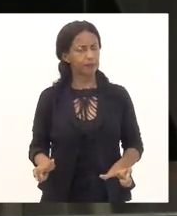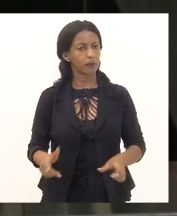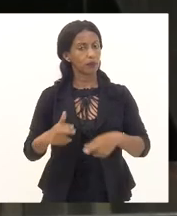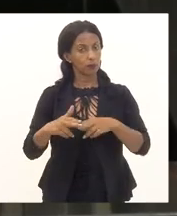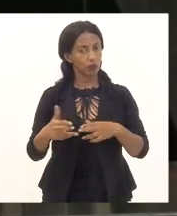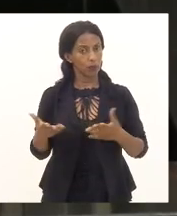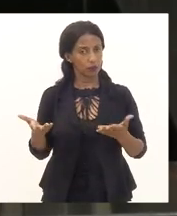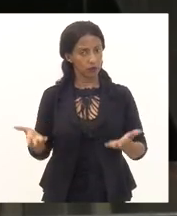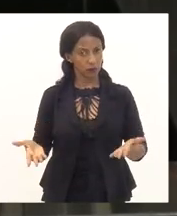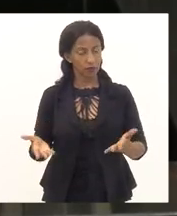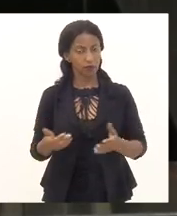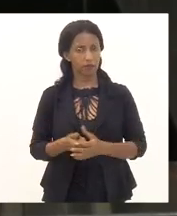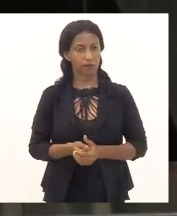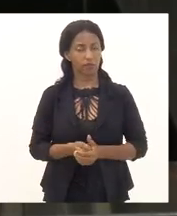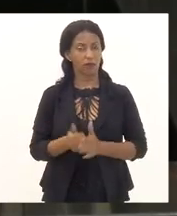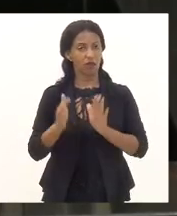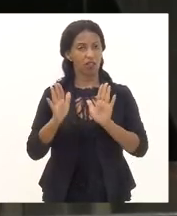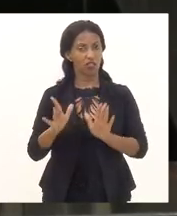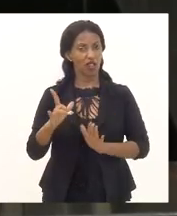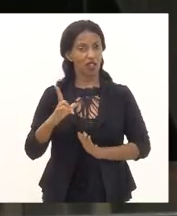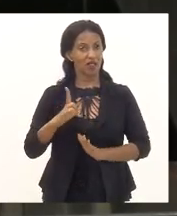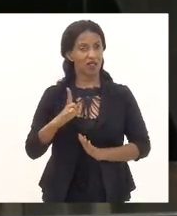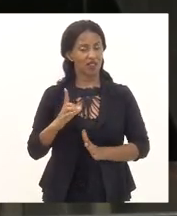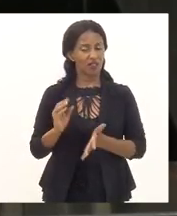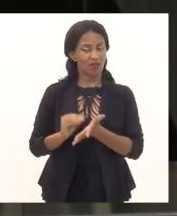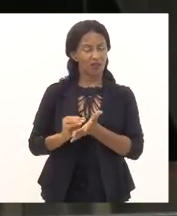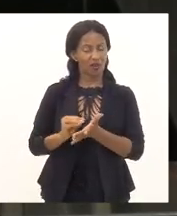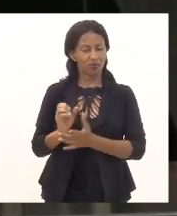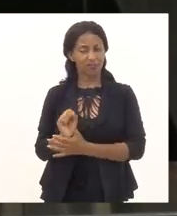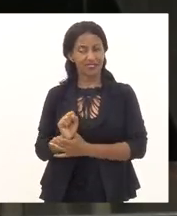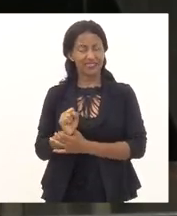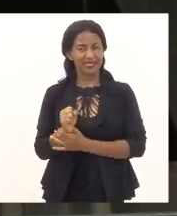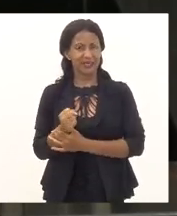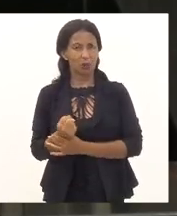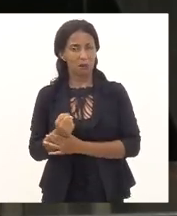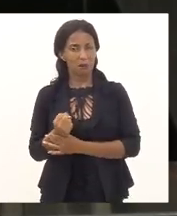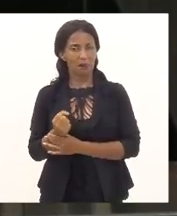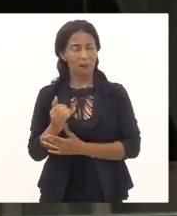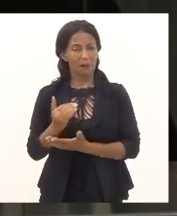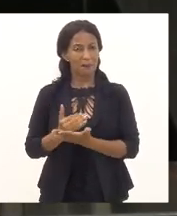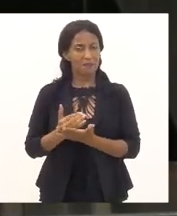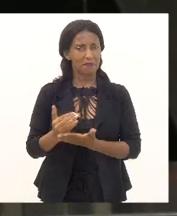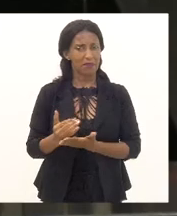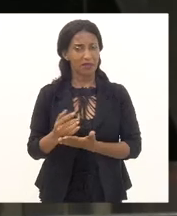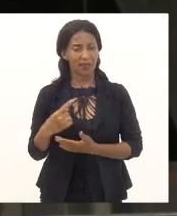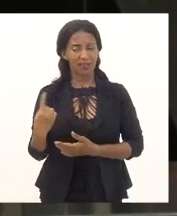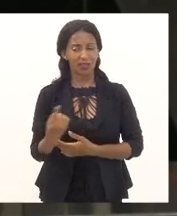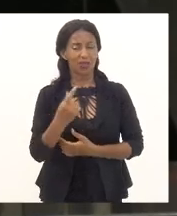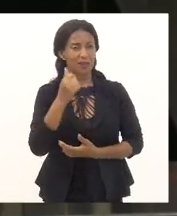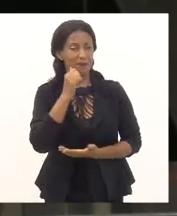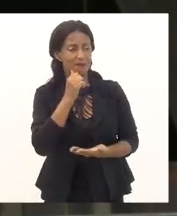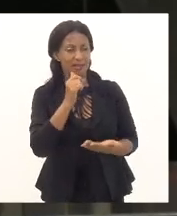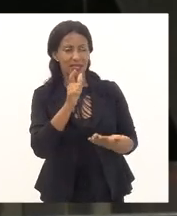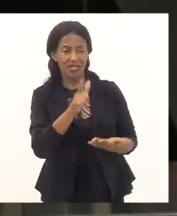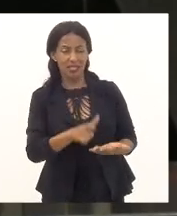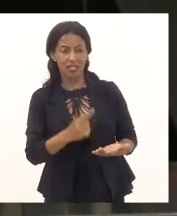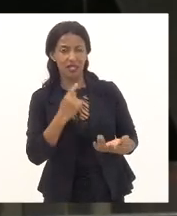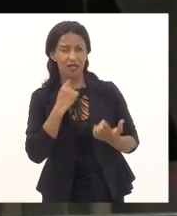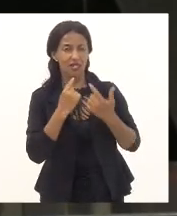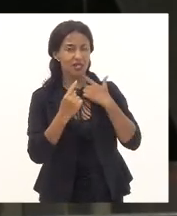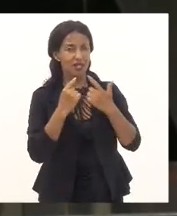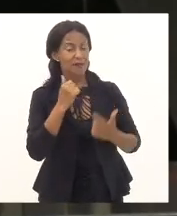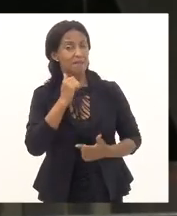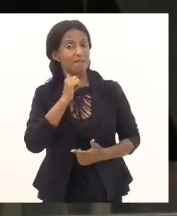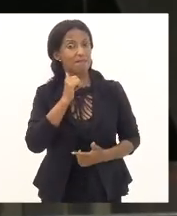disso, já está existindo uma insegurança muito grande, principalmente por parte das nossas meninas.